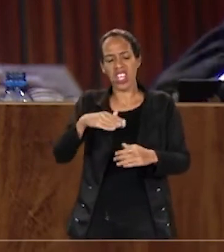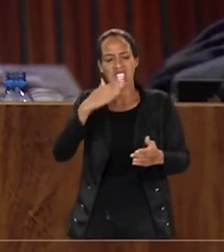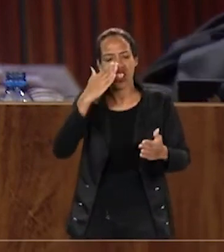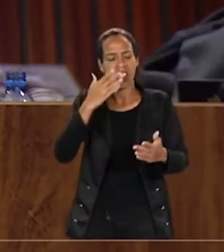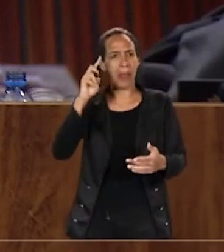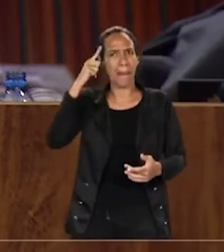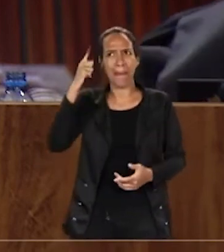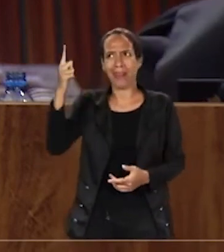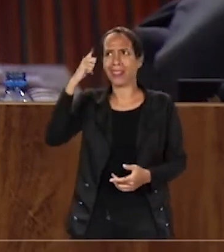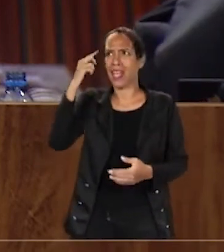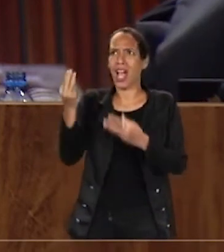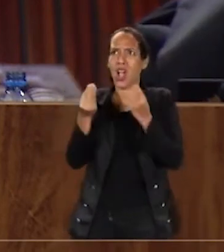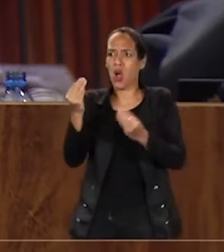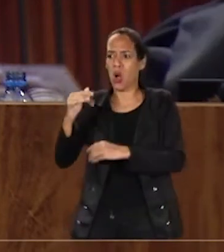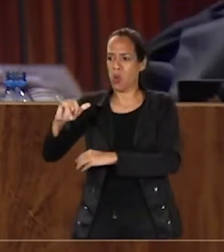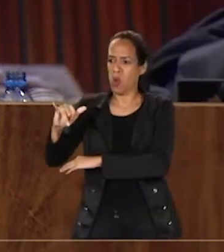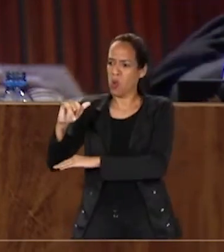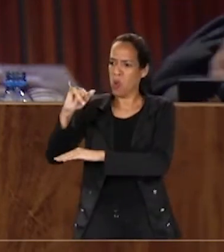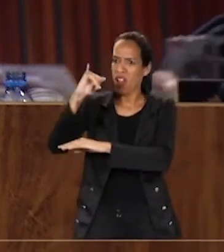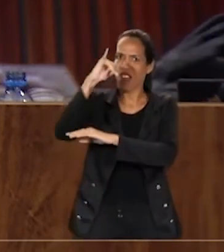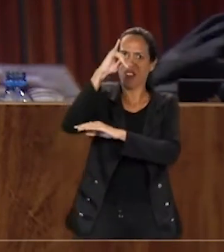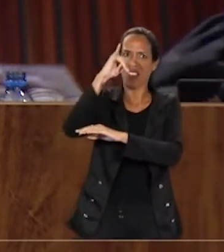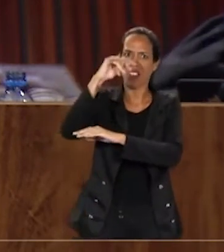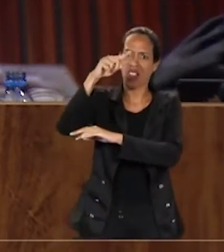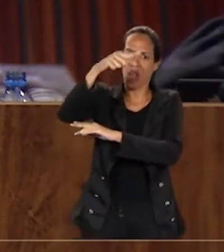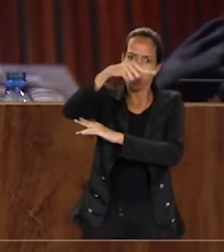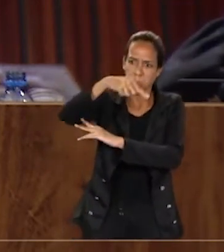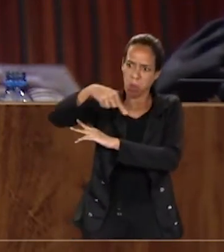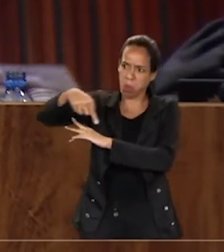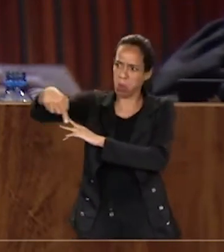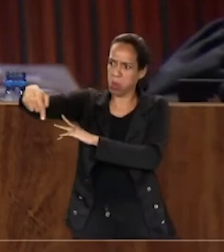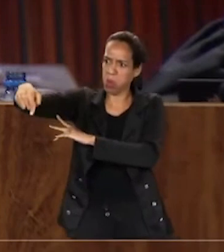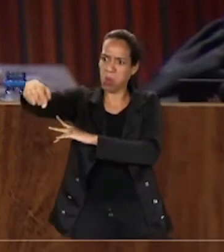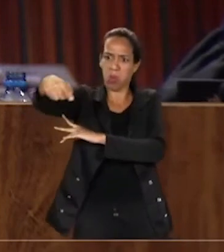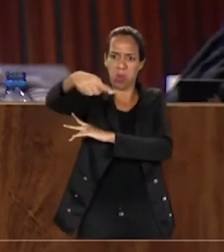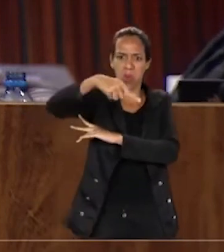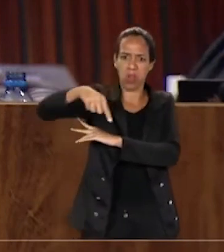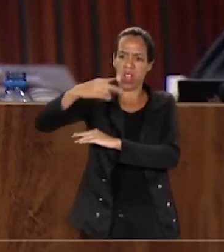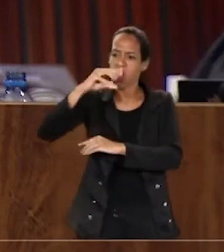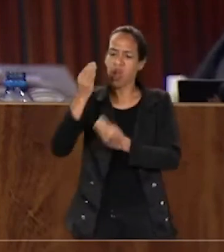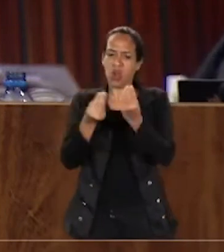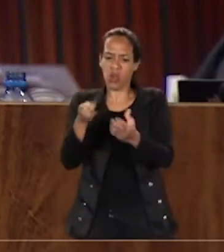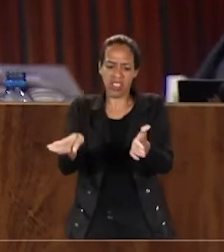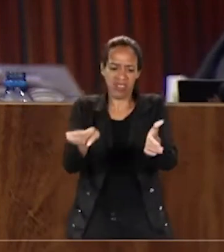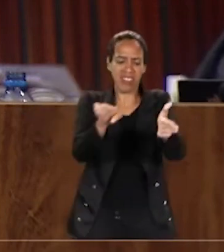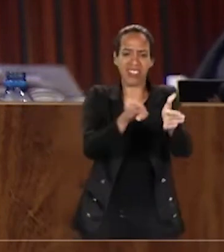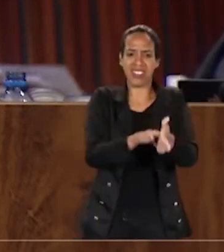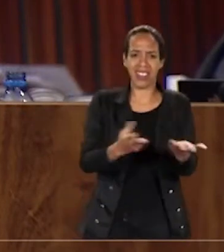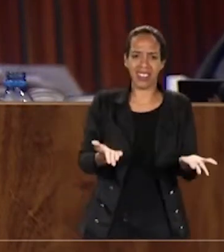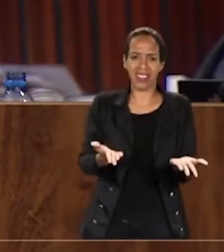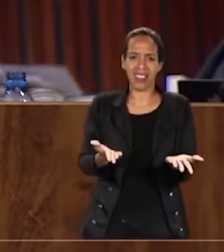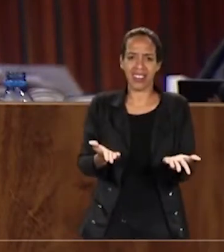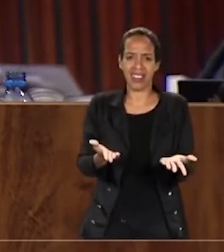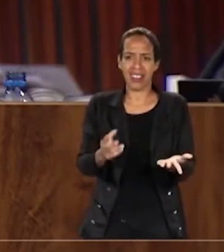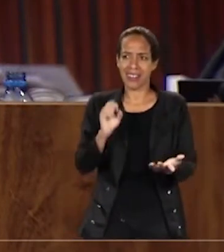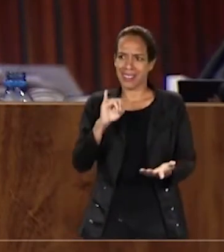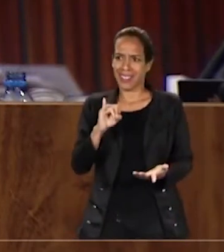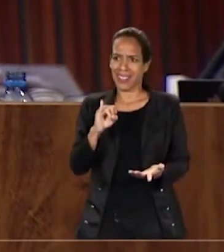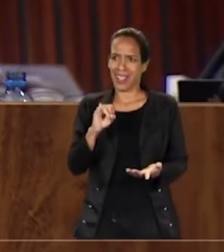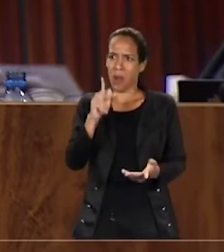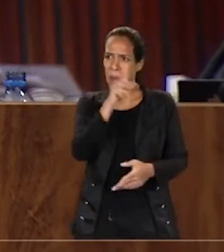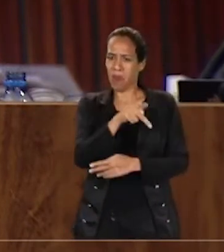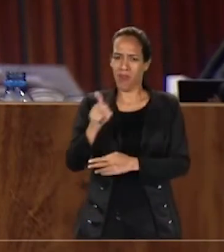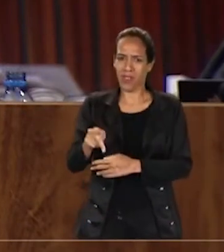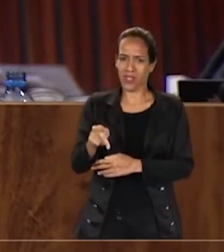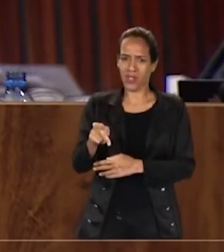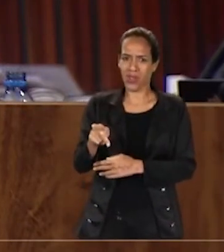dias a imaginar como um avião dá a volta no plano para chegar ao outro extremo porém se este Credo for um